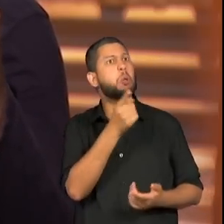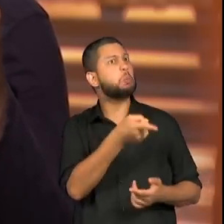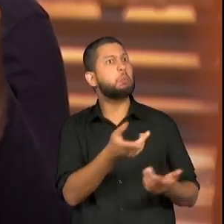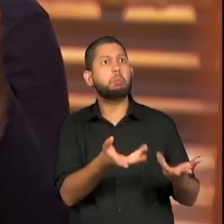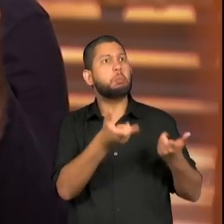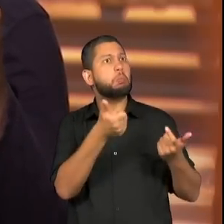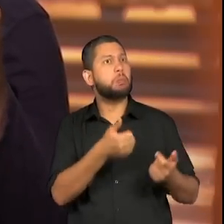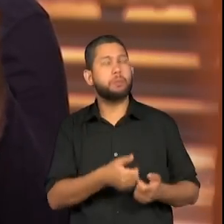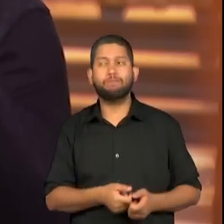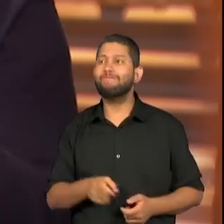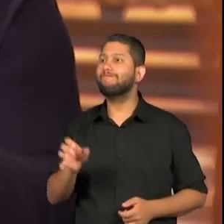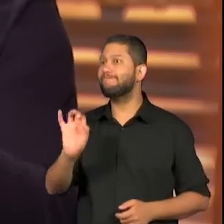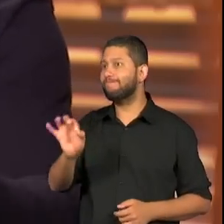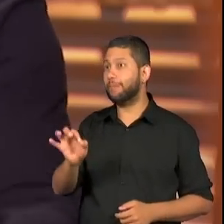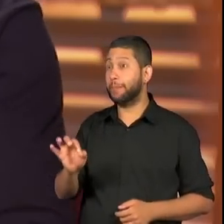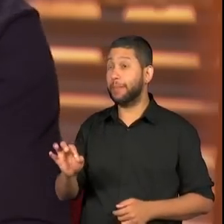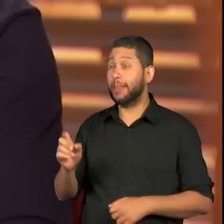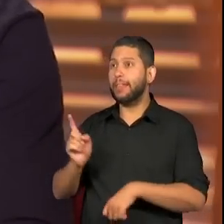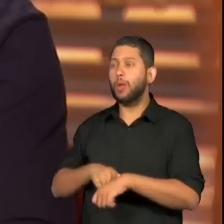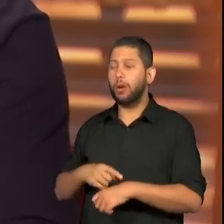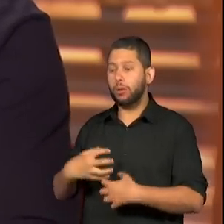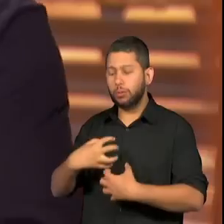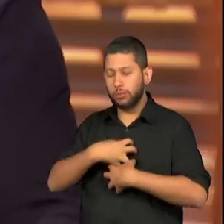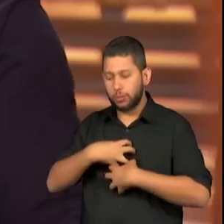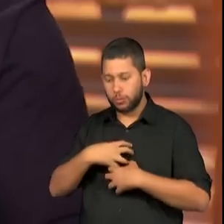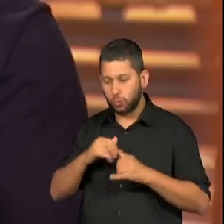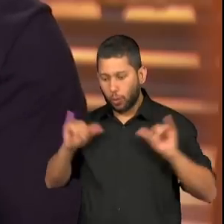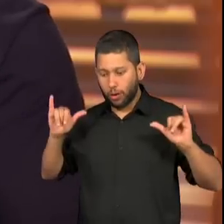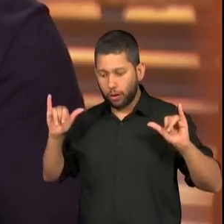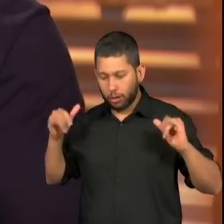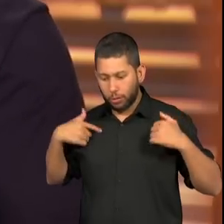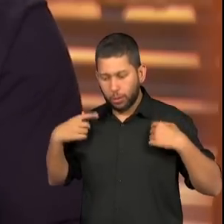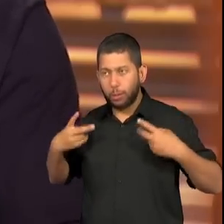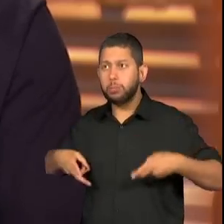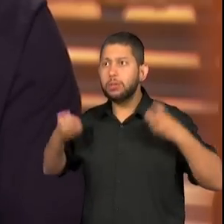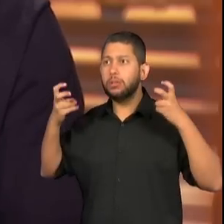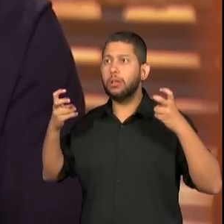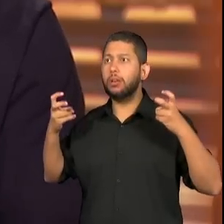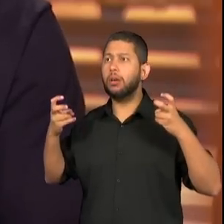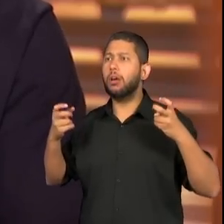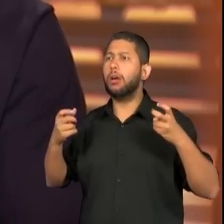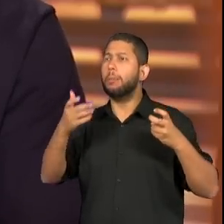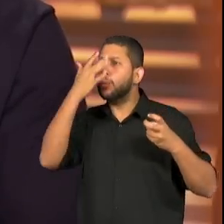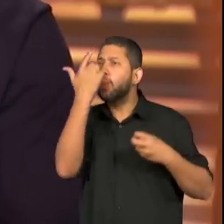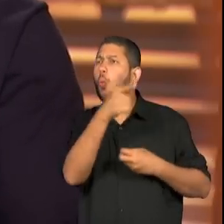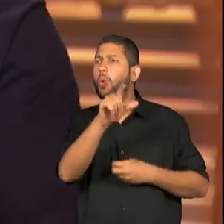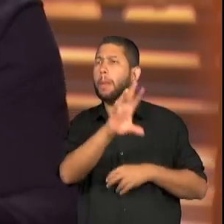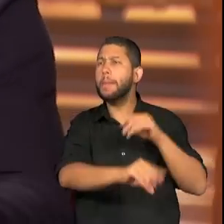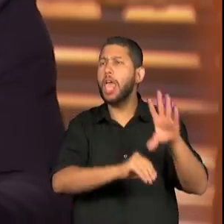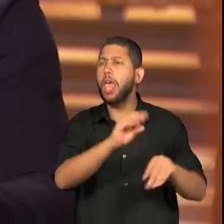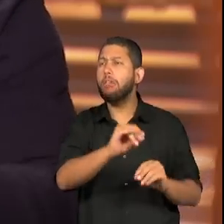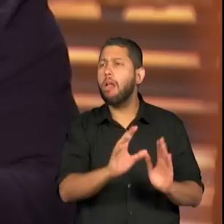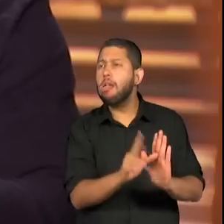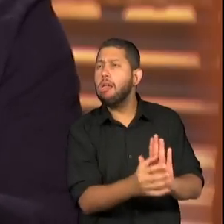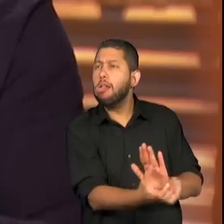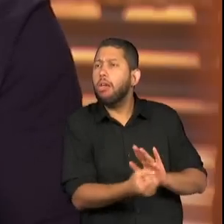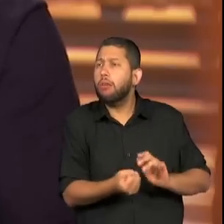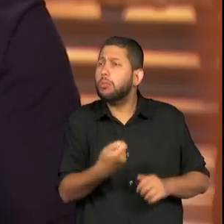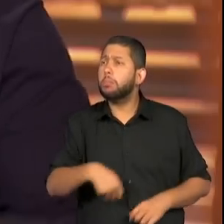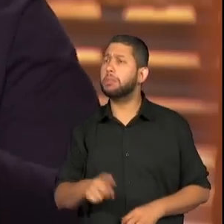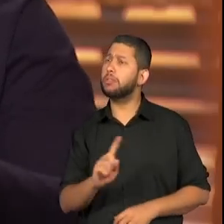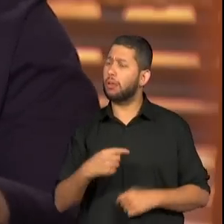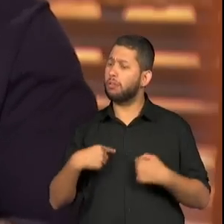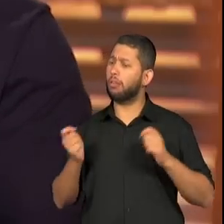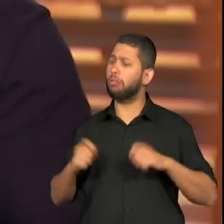assim, quando eu tenho esse choque, eu percebo que não precisa mexer nas coisas dos outros. Você pode conseguir sem fazer isso.